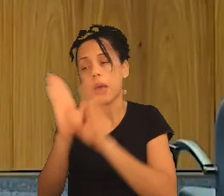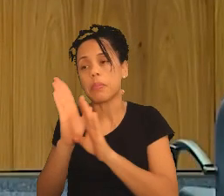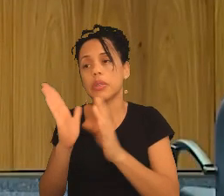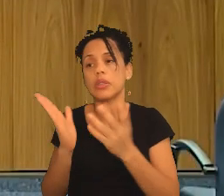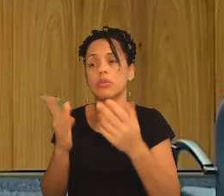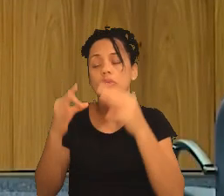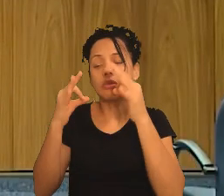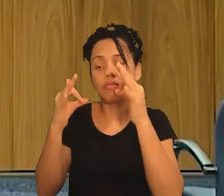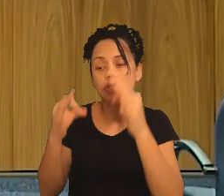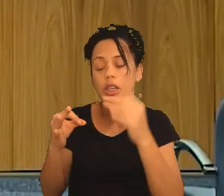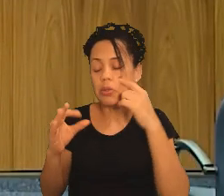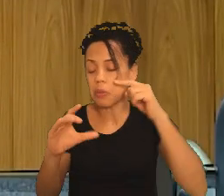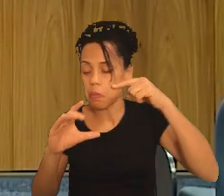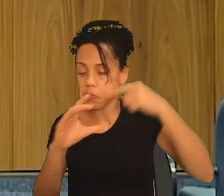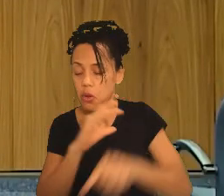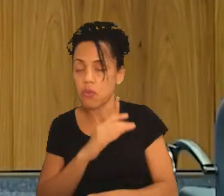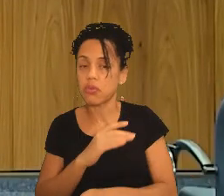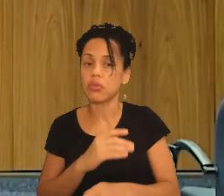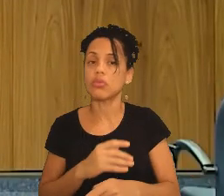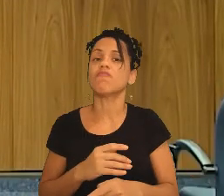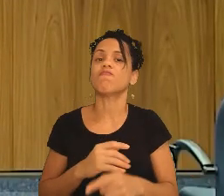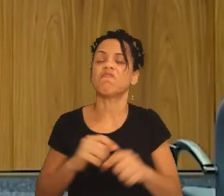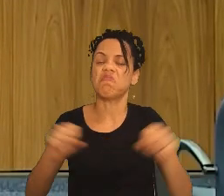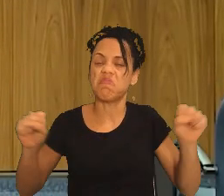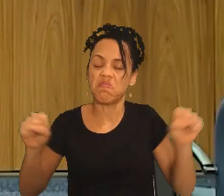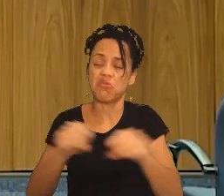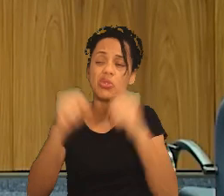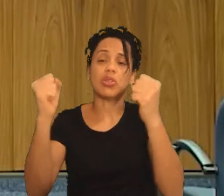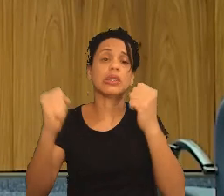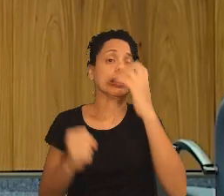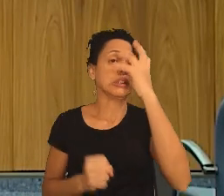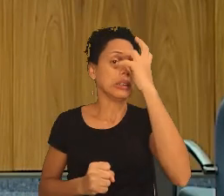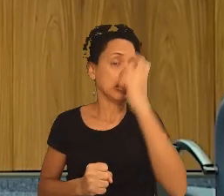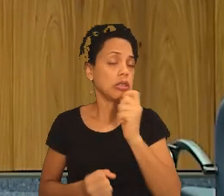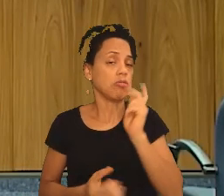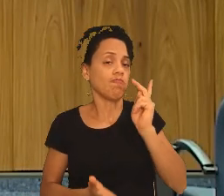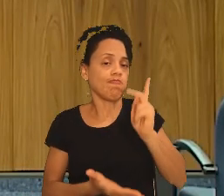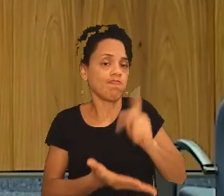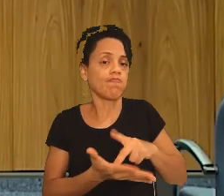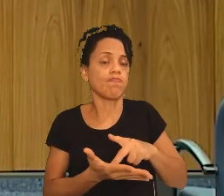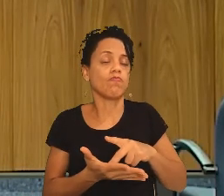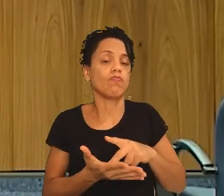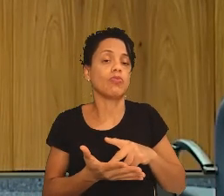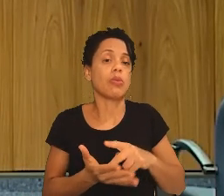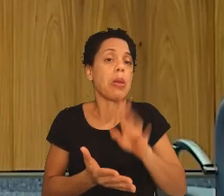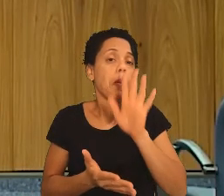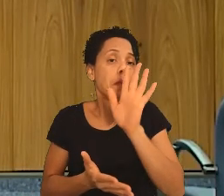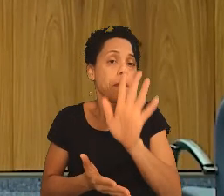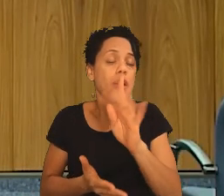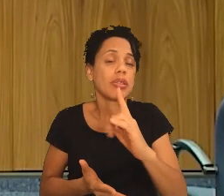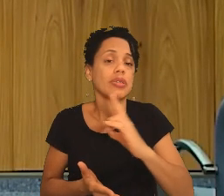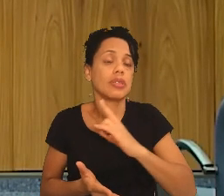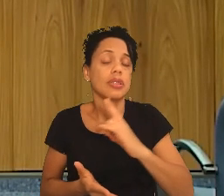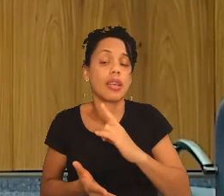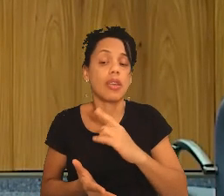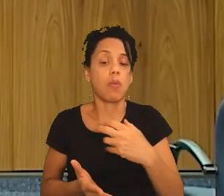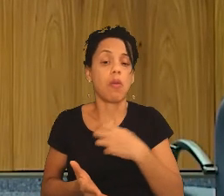Douglas fala isso, eu acho bem interessante e bem importante. Ela é mais um